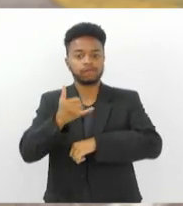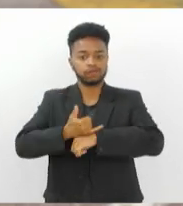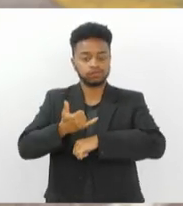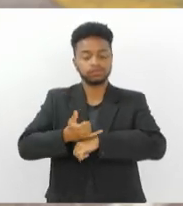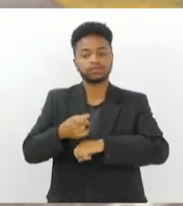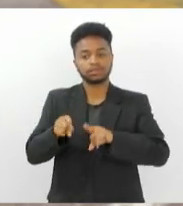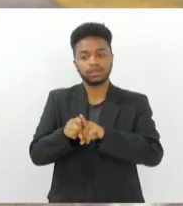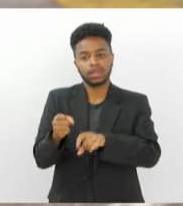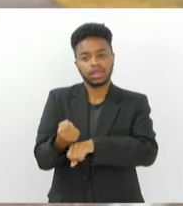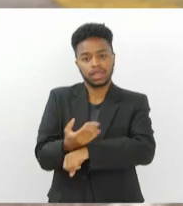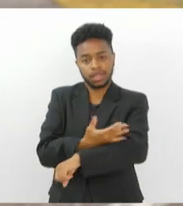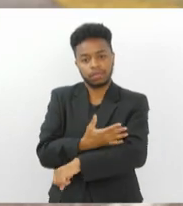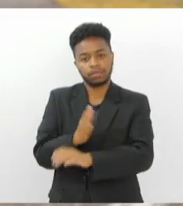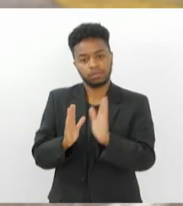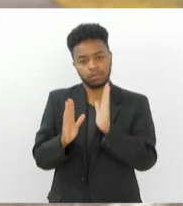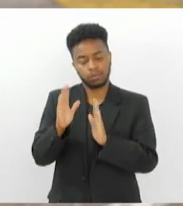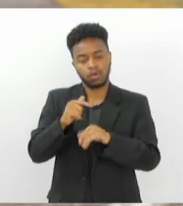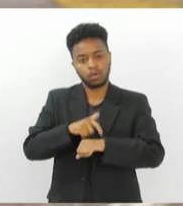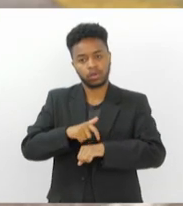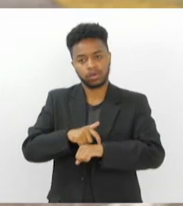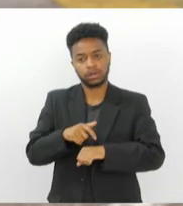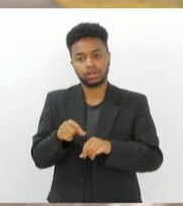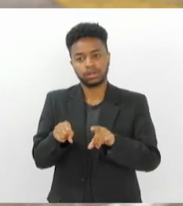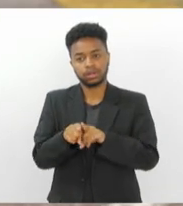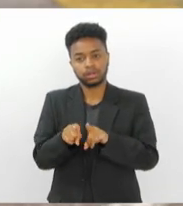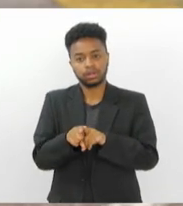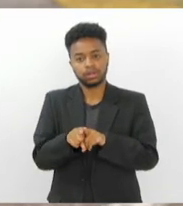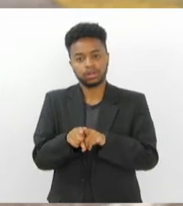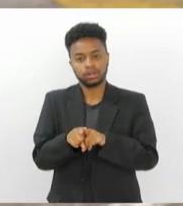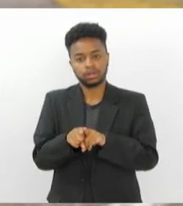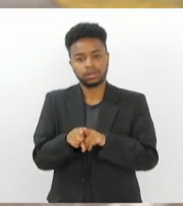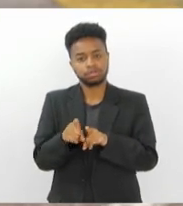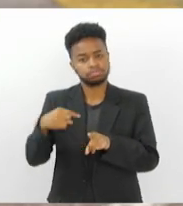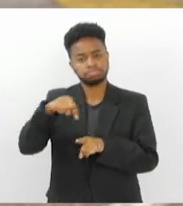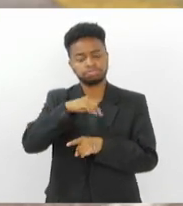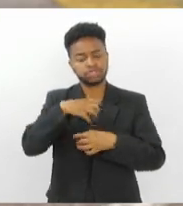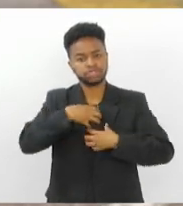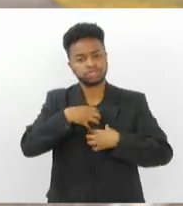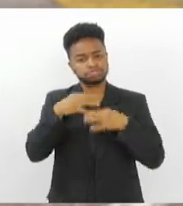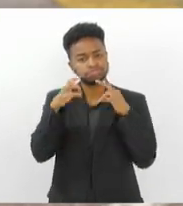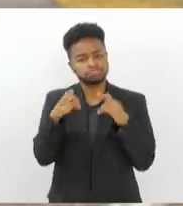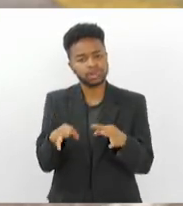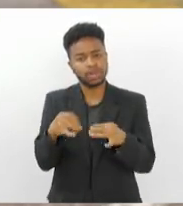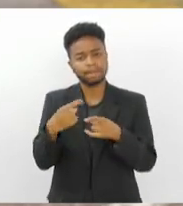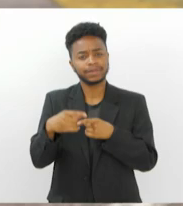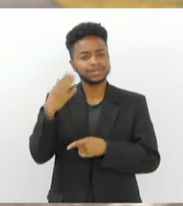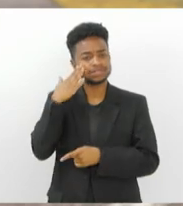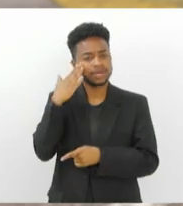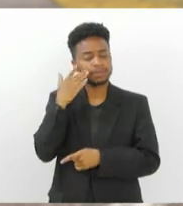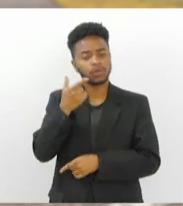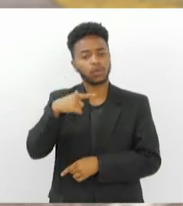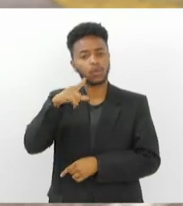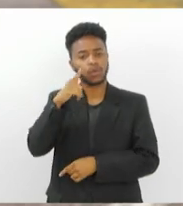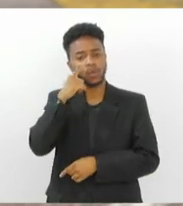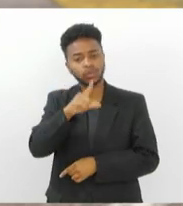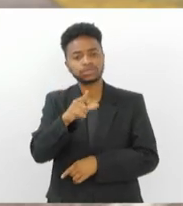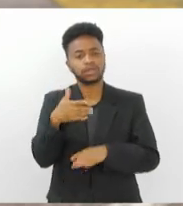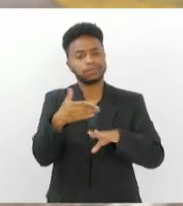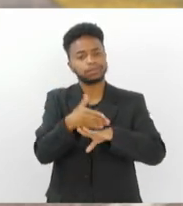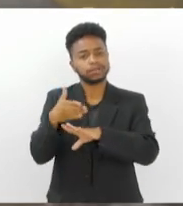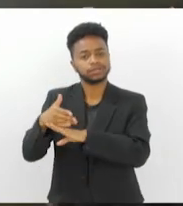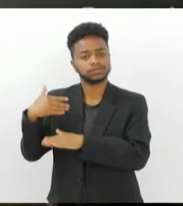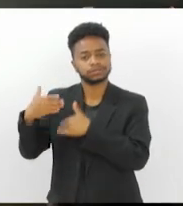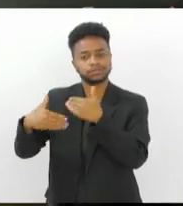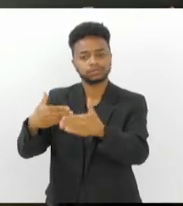emocionante e é muito nos dignifica né saber que a gente tá podendo participar daquele